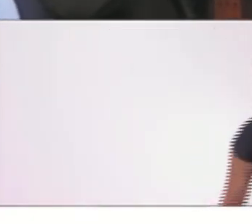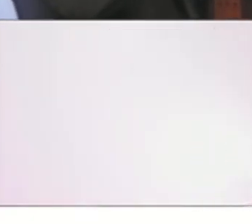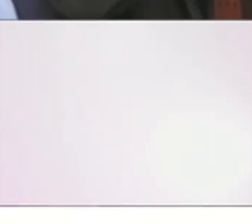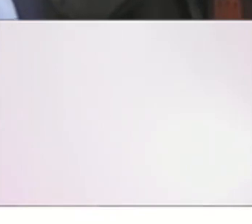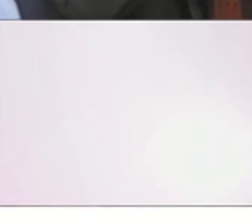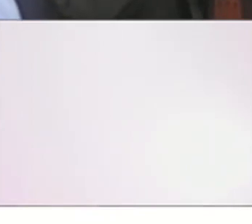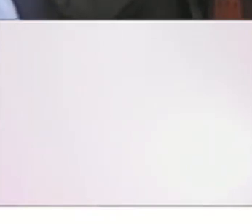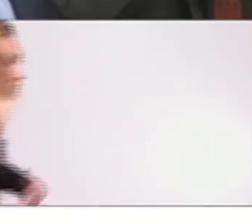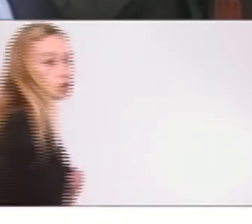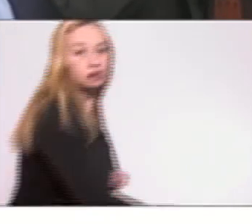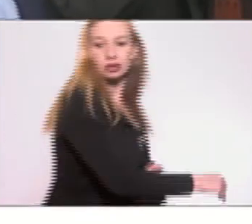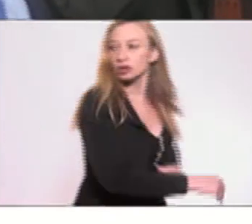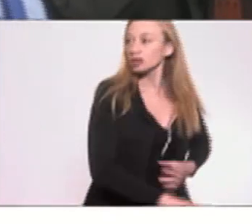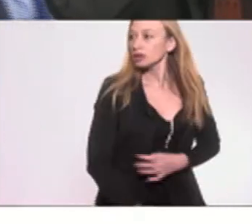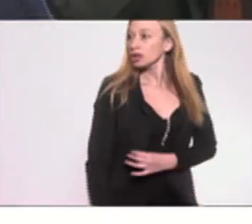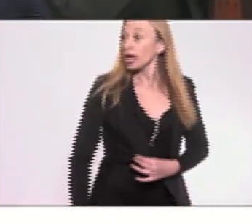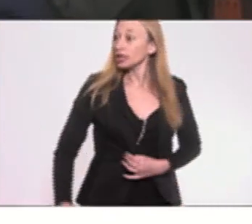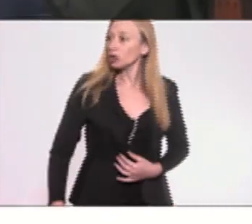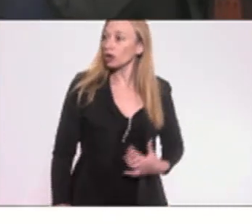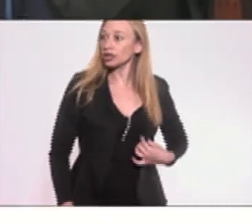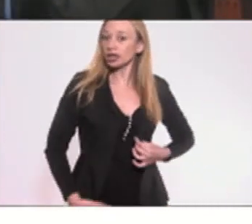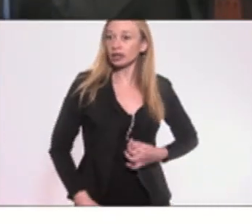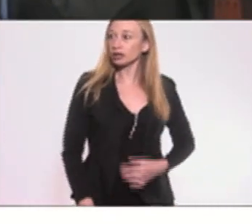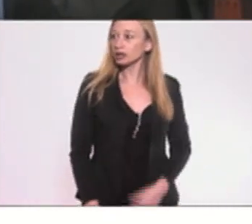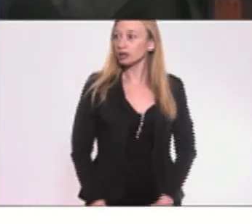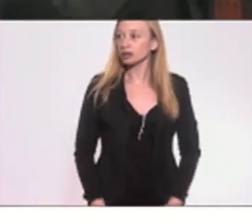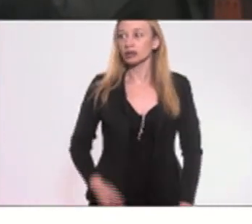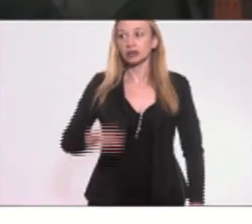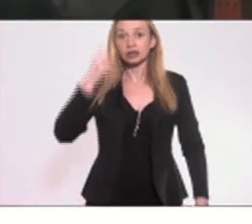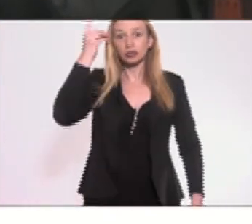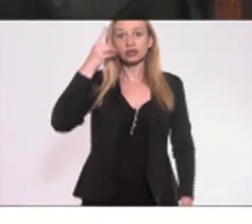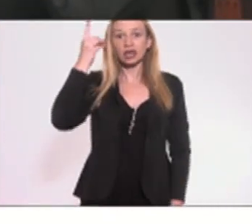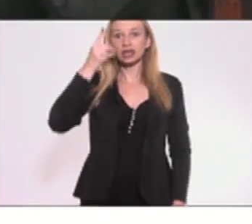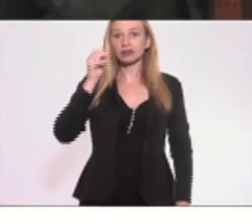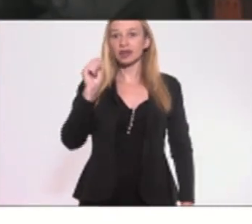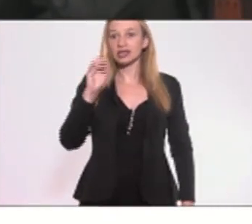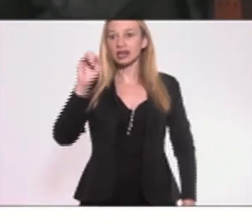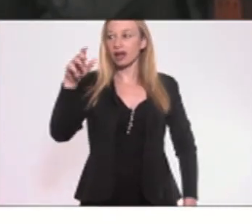Excelência. Para encaminhar, deputado Bacelar.